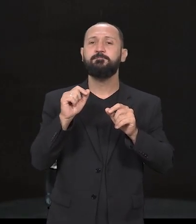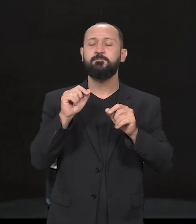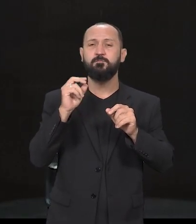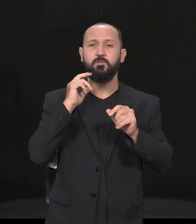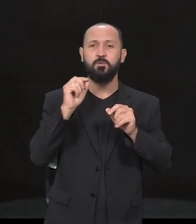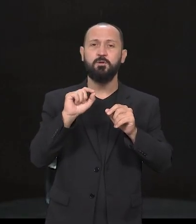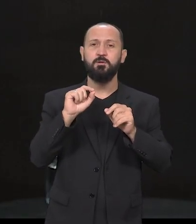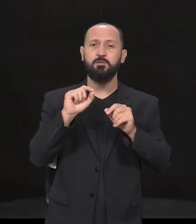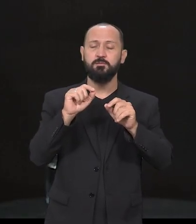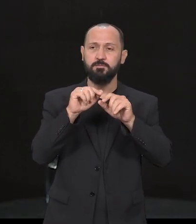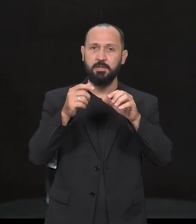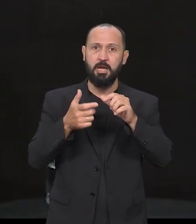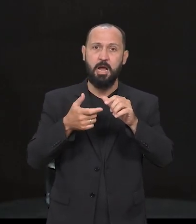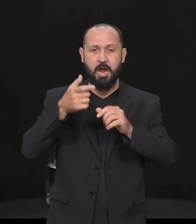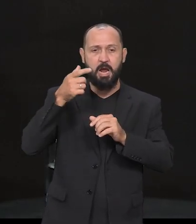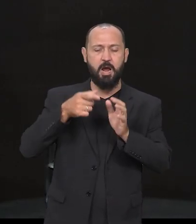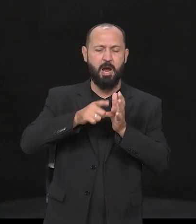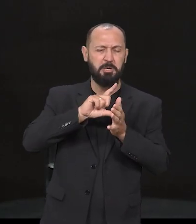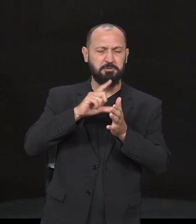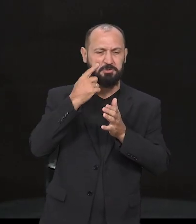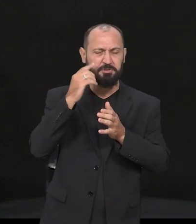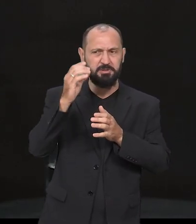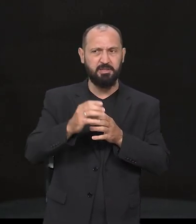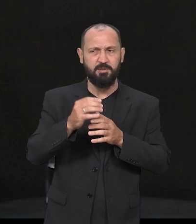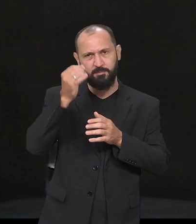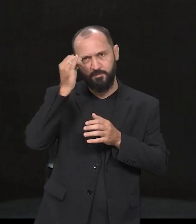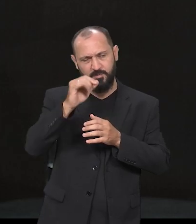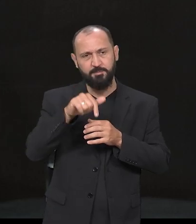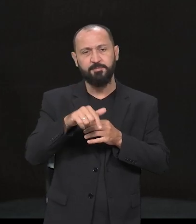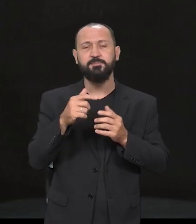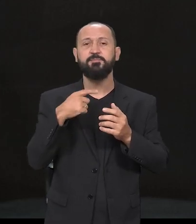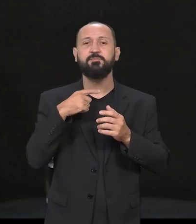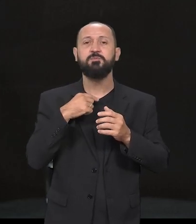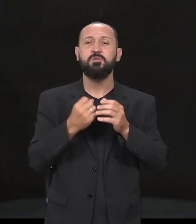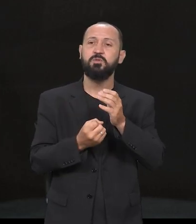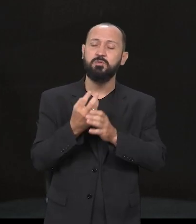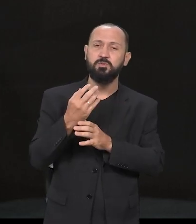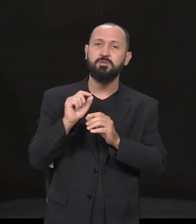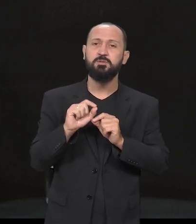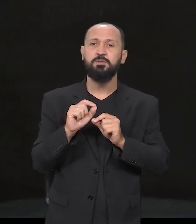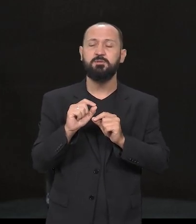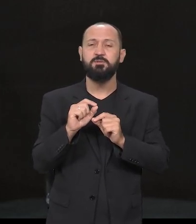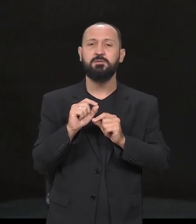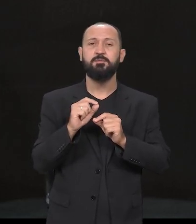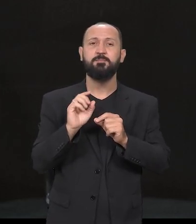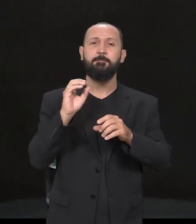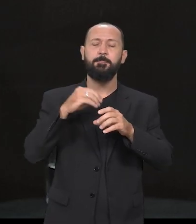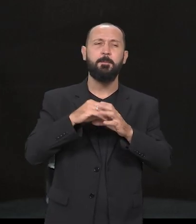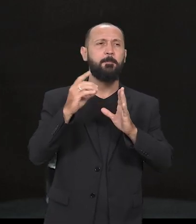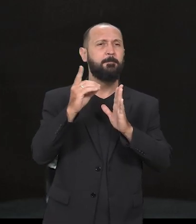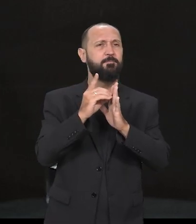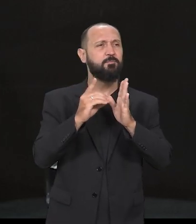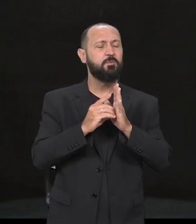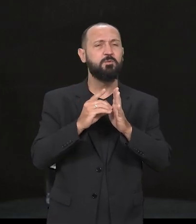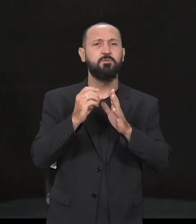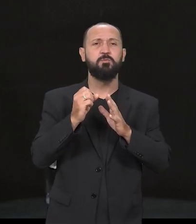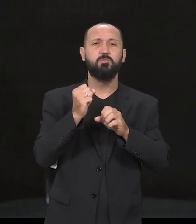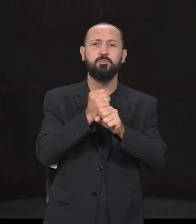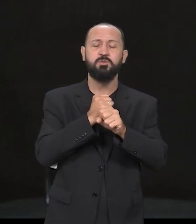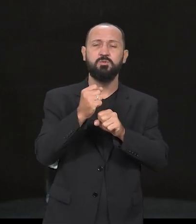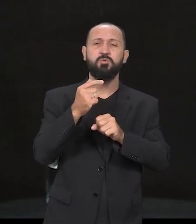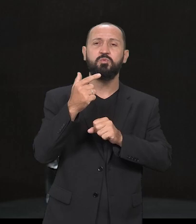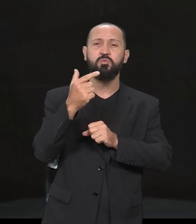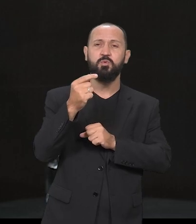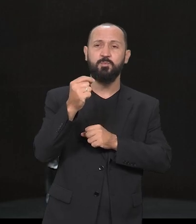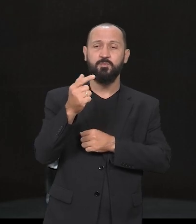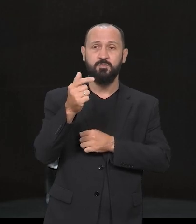foi normatizado no pacote anticrime, acho que em 2019, e instituído por decreto em